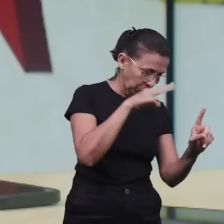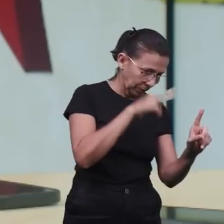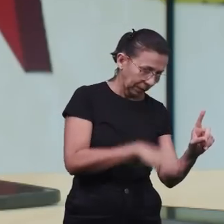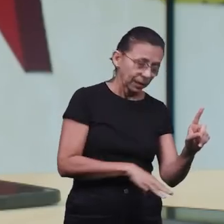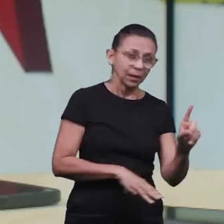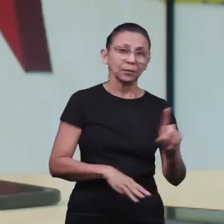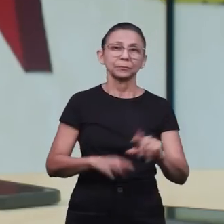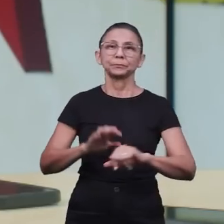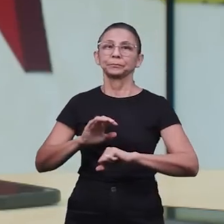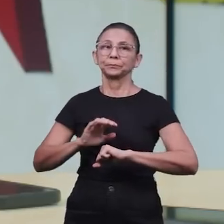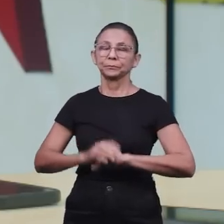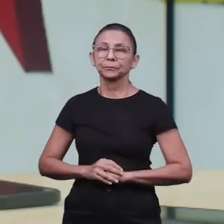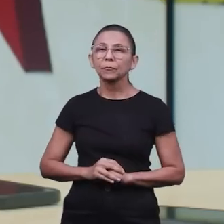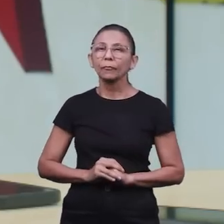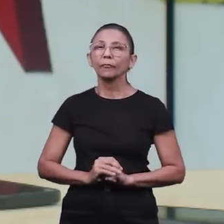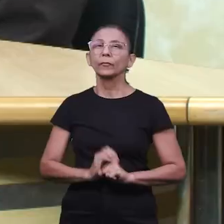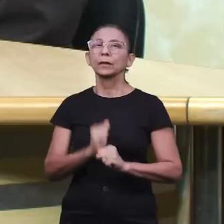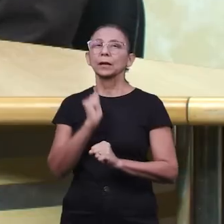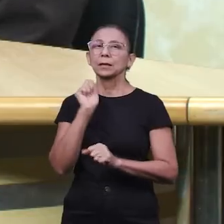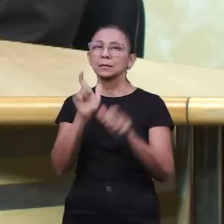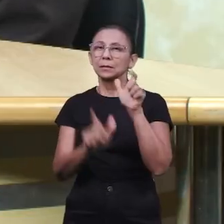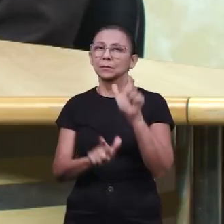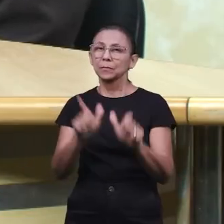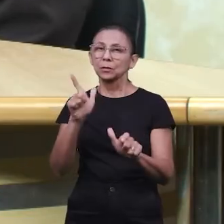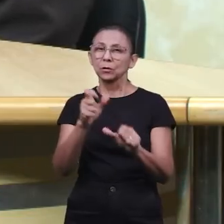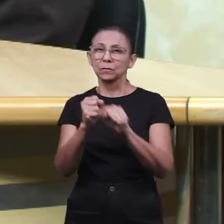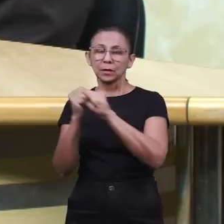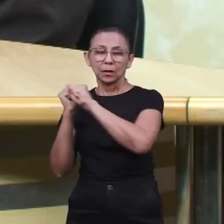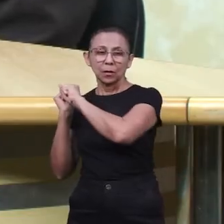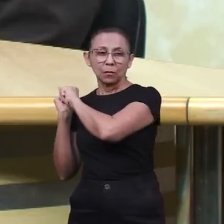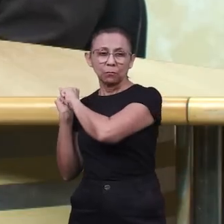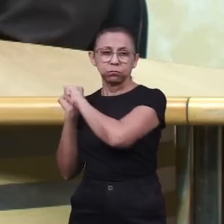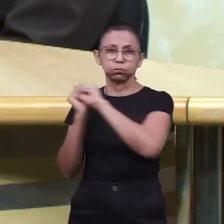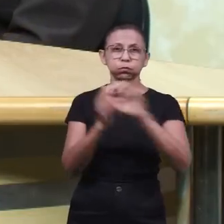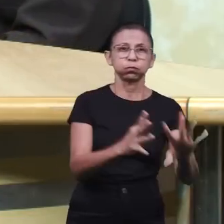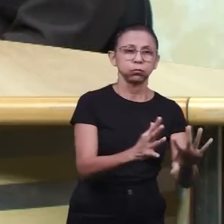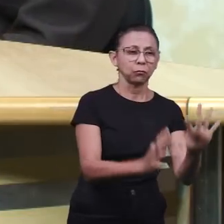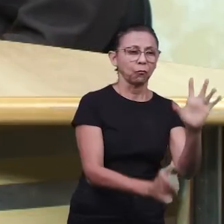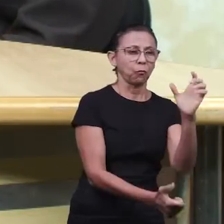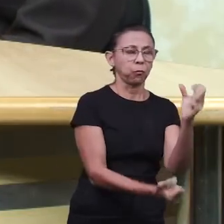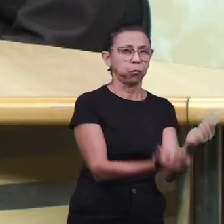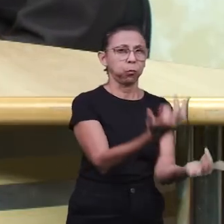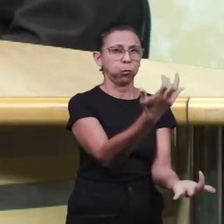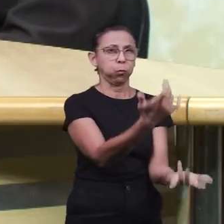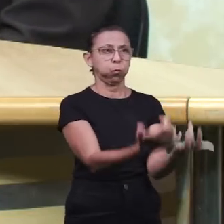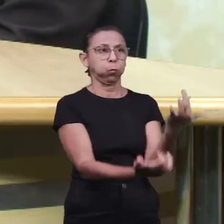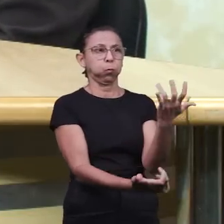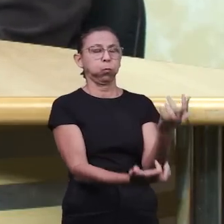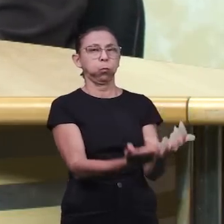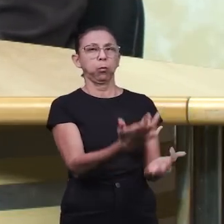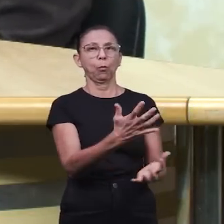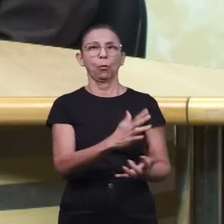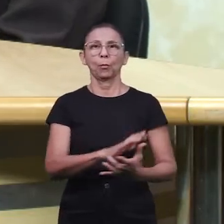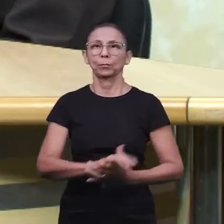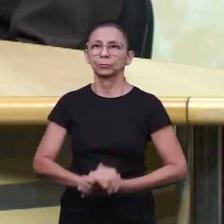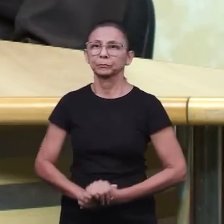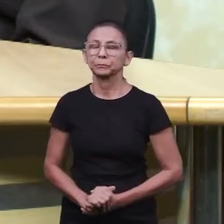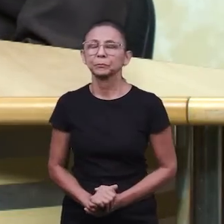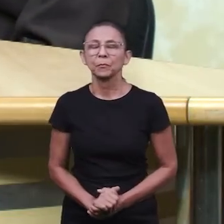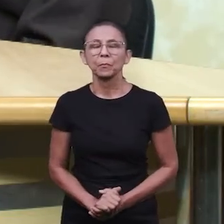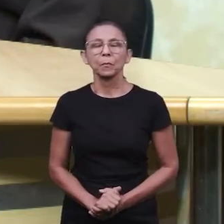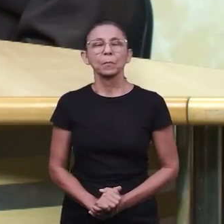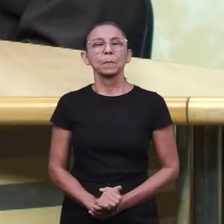ardente. Pastor Antônio Carlos, vimos no primeiro capítulo como tudo começou na vida de Daniel,